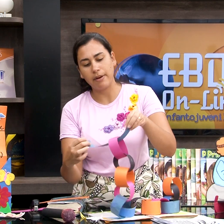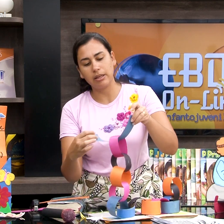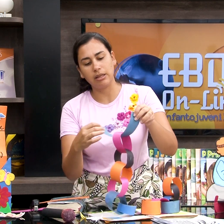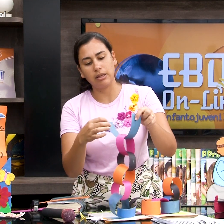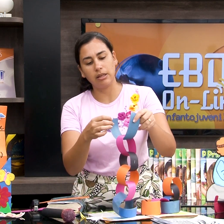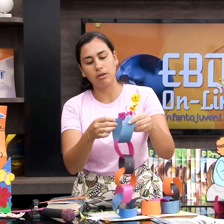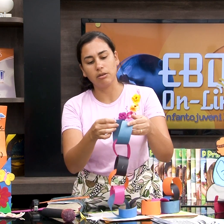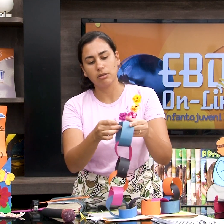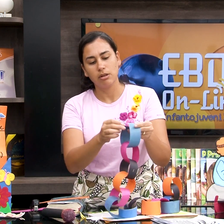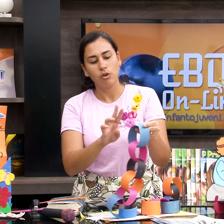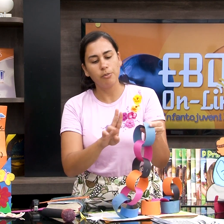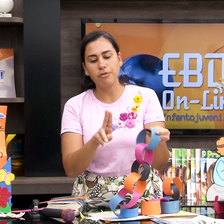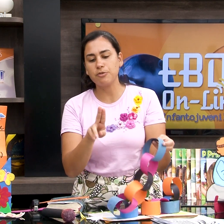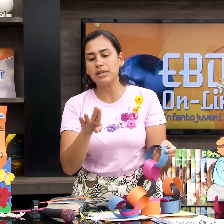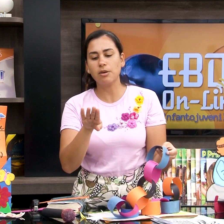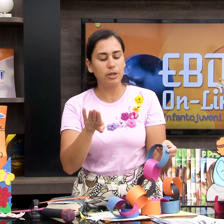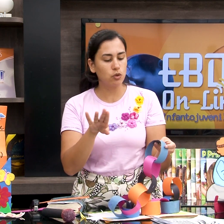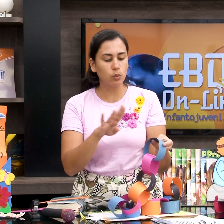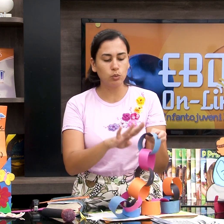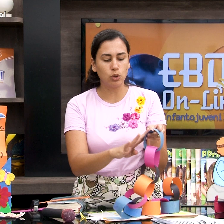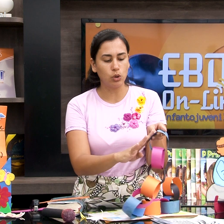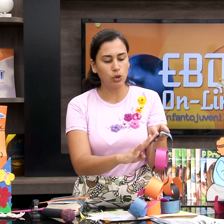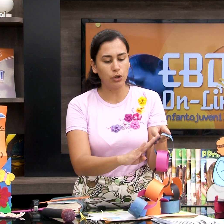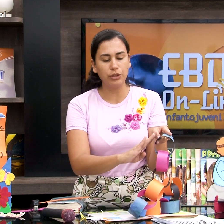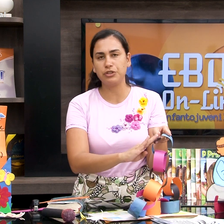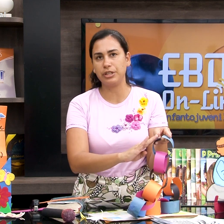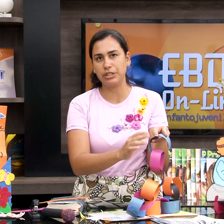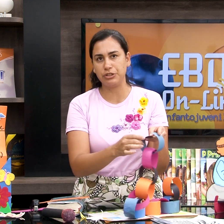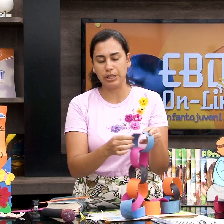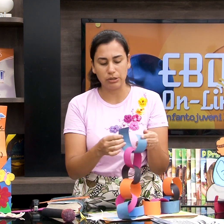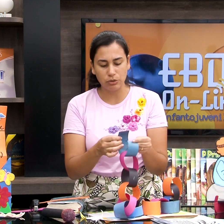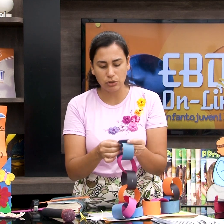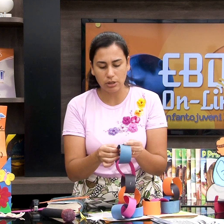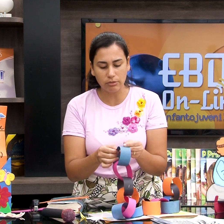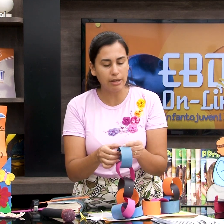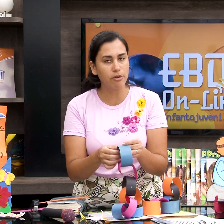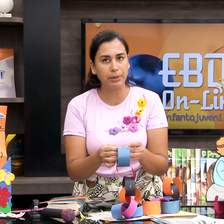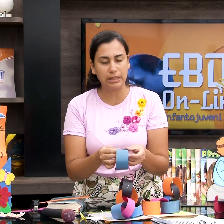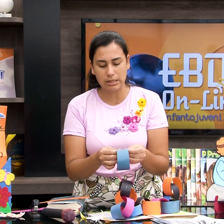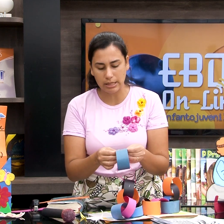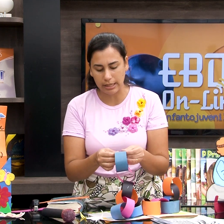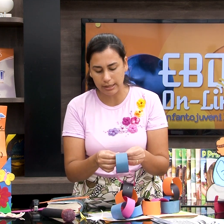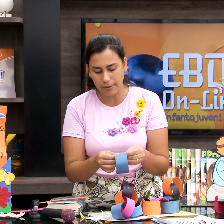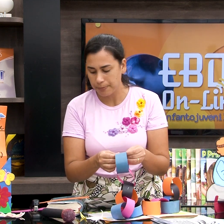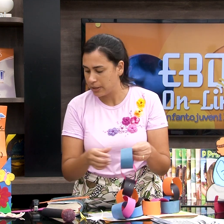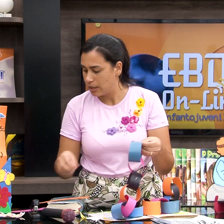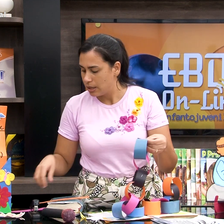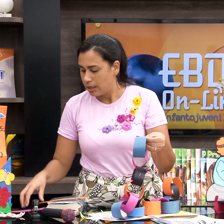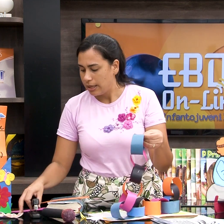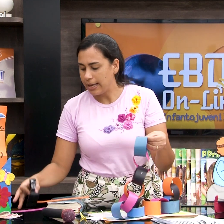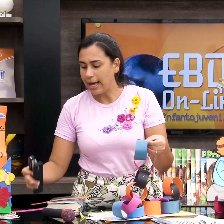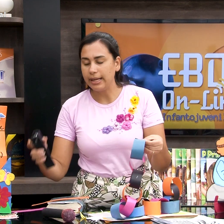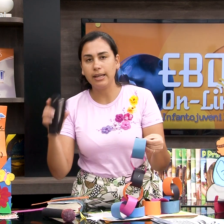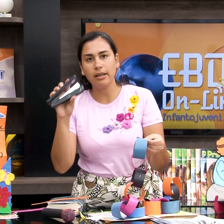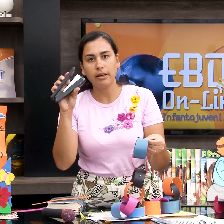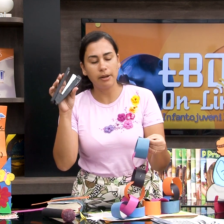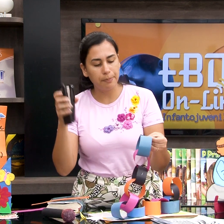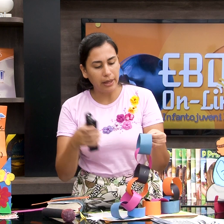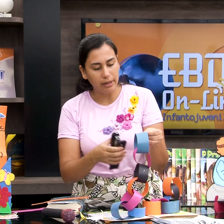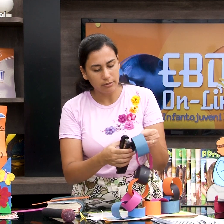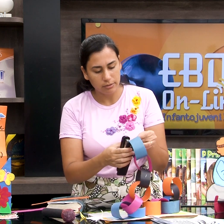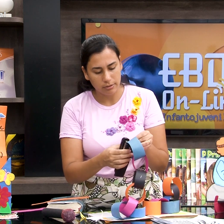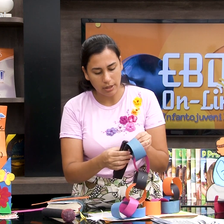colocar o papel aqui, ó. O meu eu fiz mais ou menos com dois, três dedos. Não teve uma medida certa. E